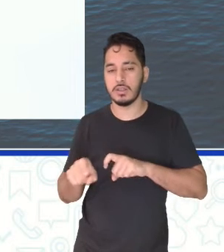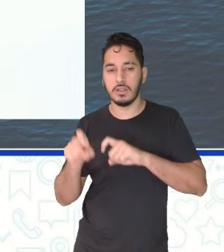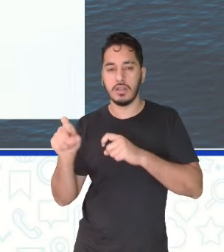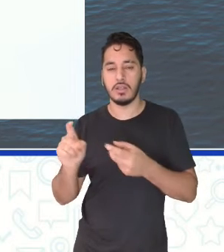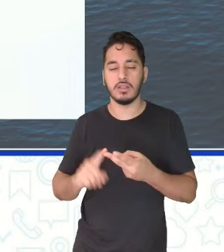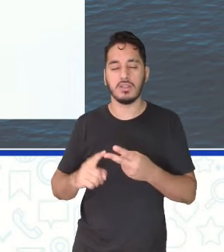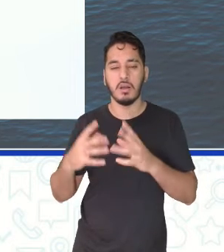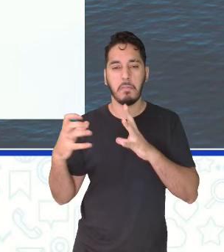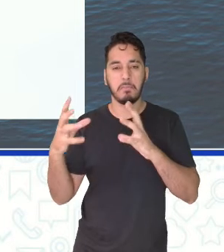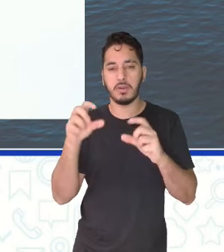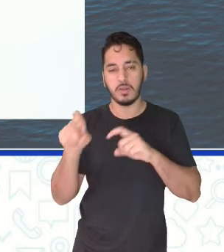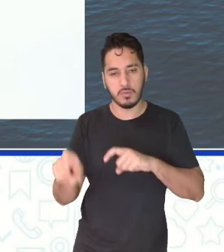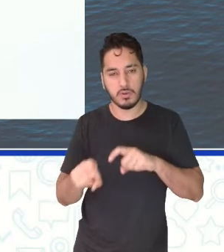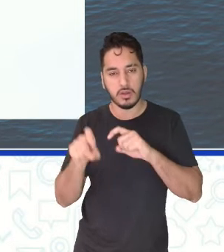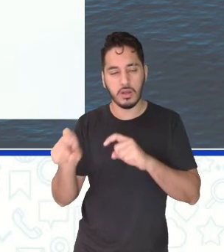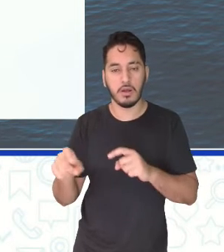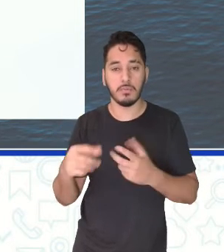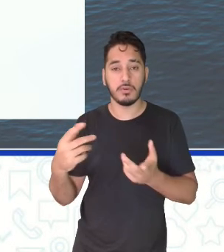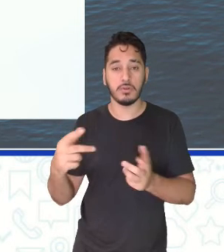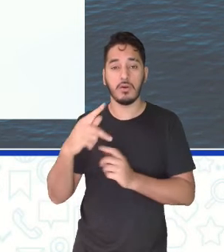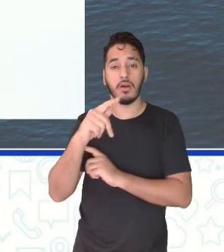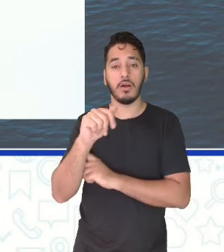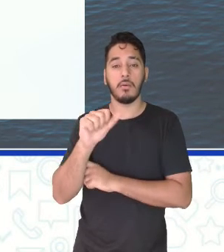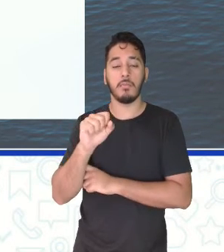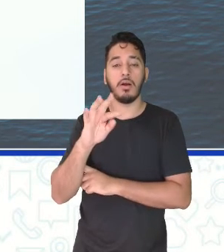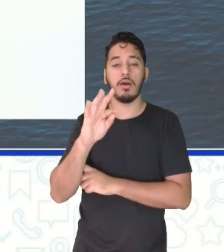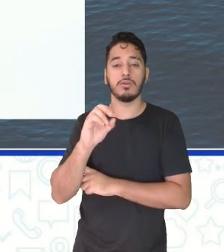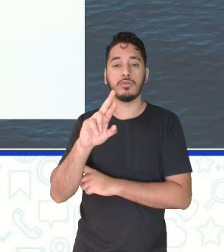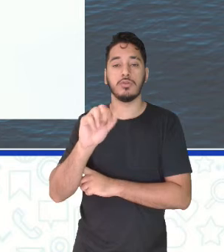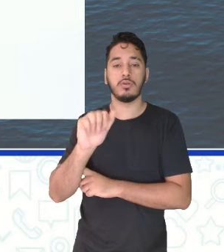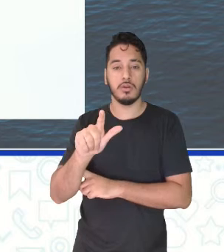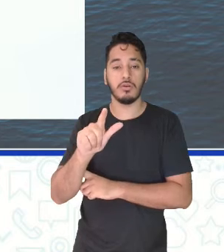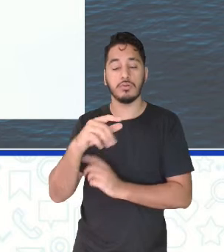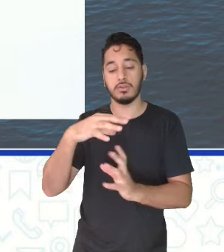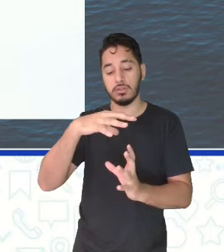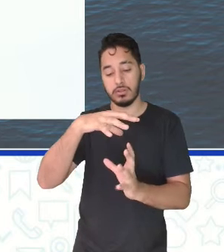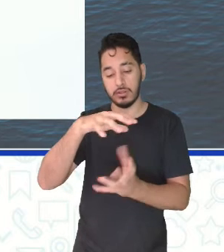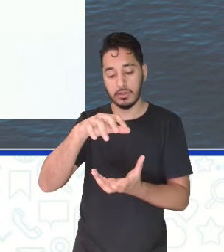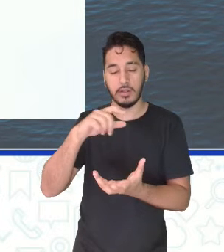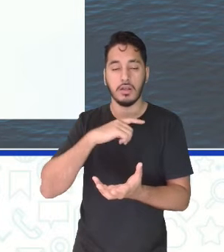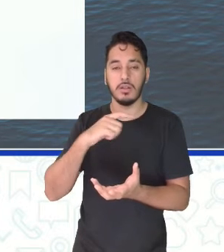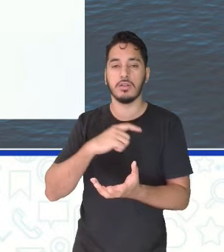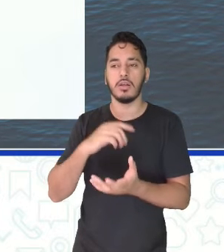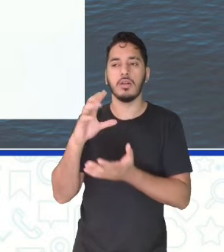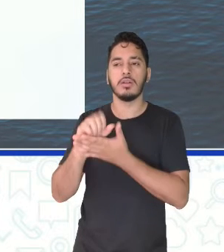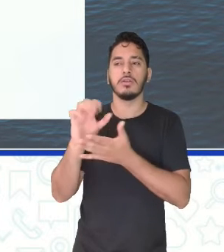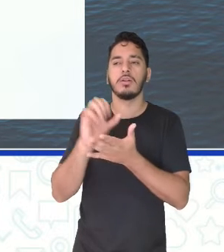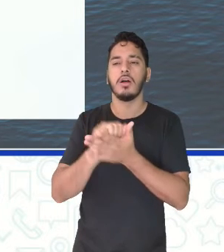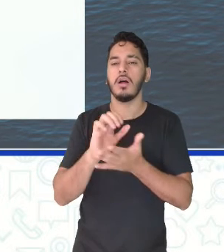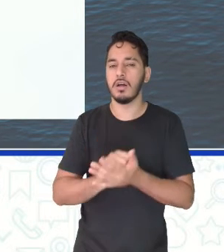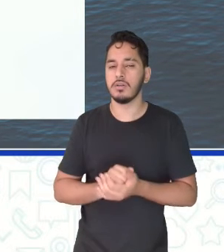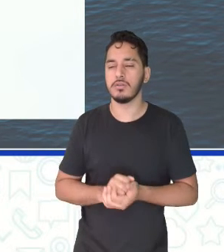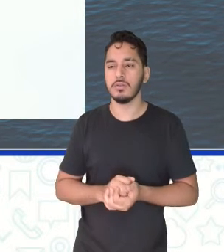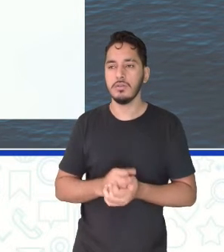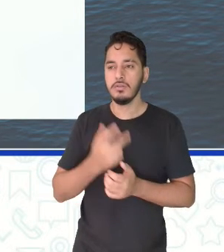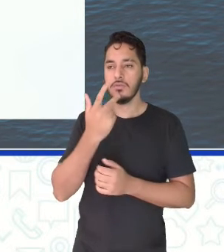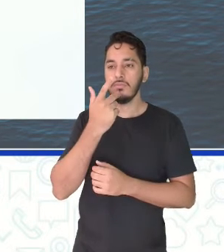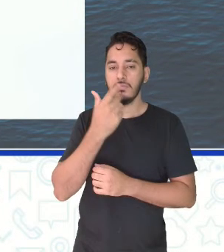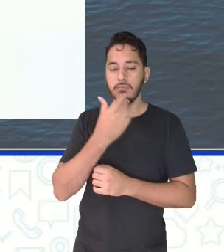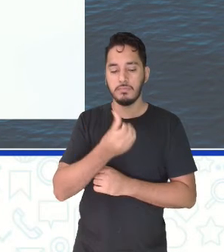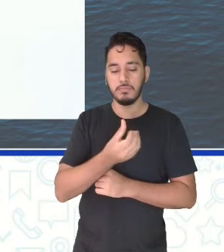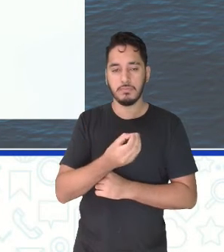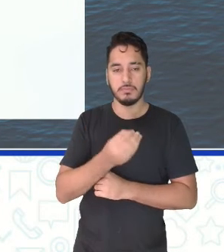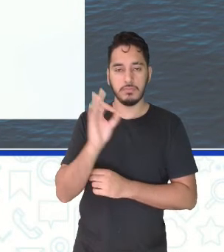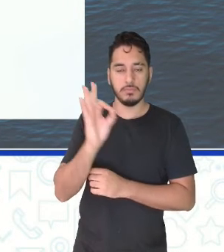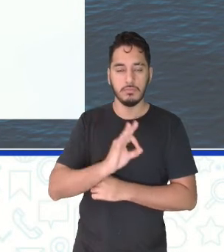no campo. Então, a Pastoral da Terra, ela tem dados, né, que são de muito tempo. Então, ela diz que 60%